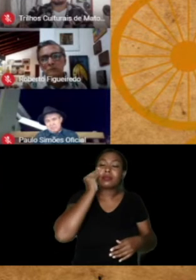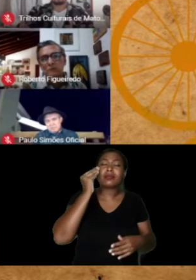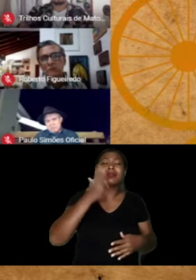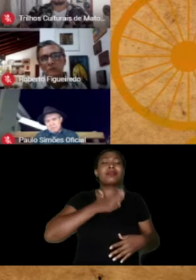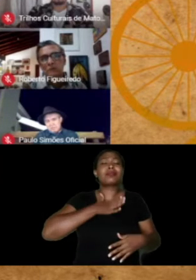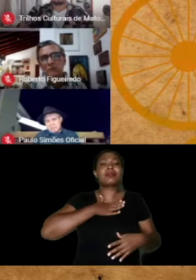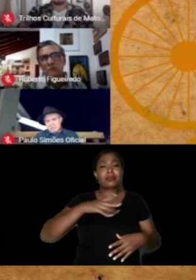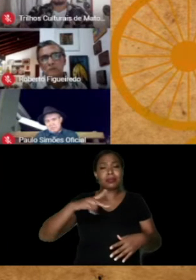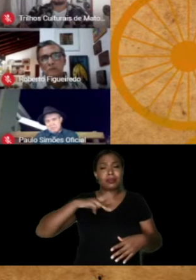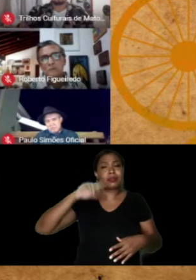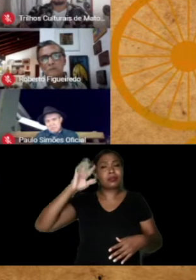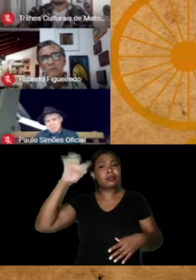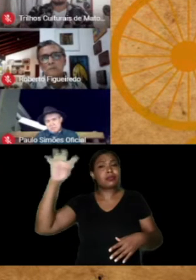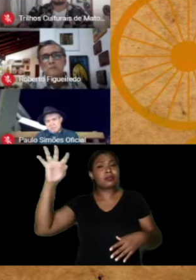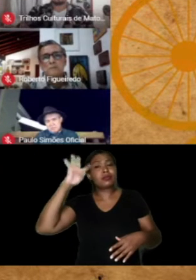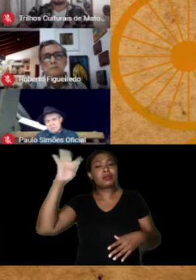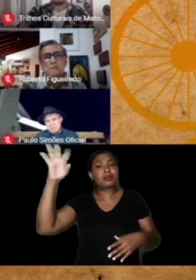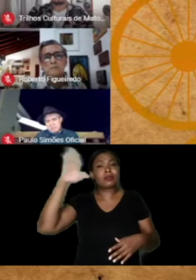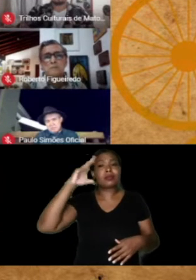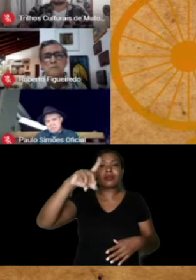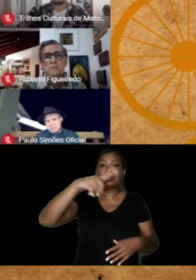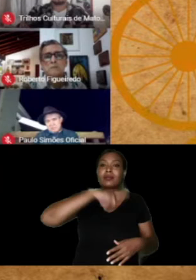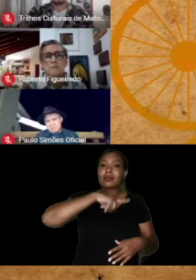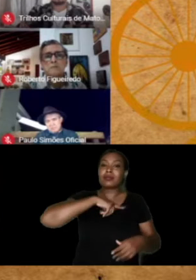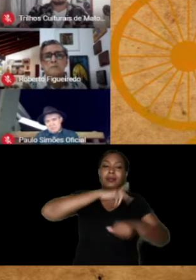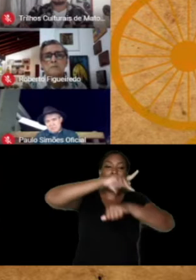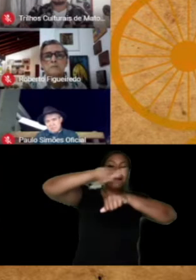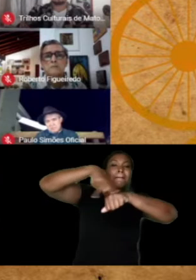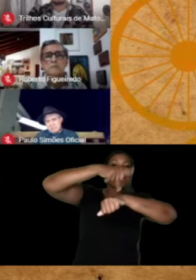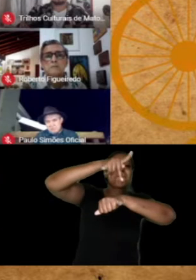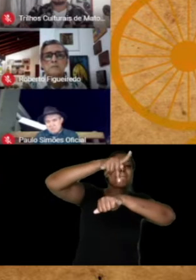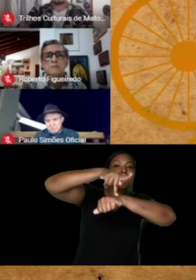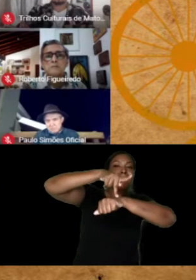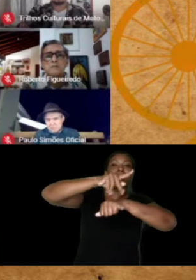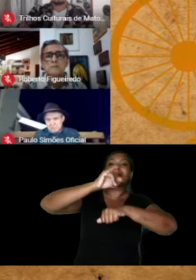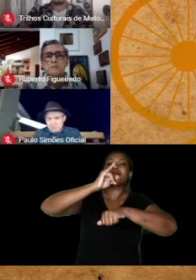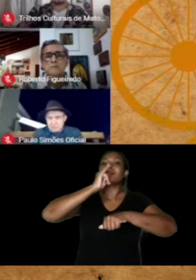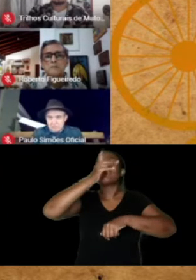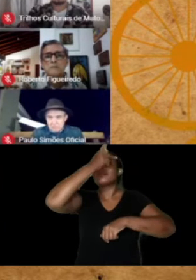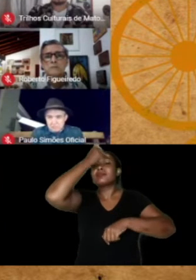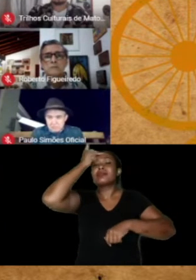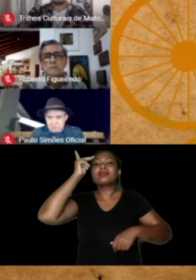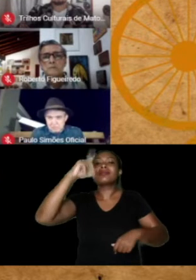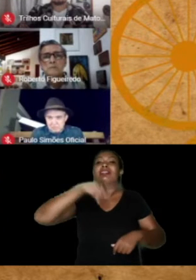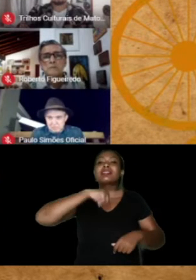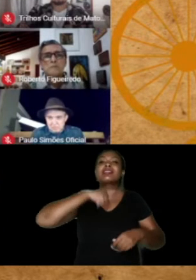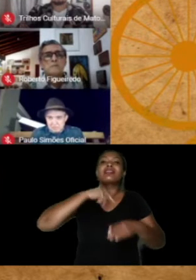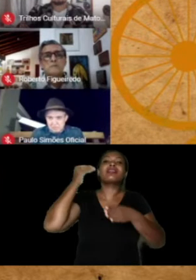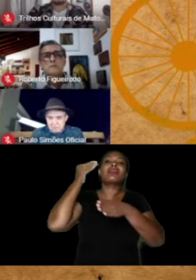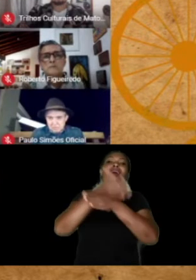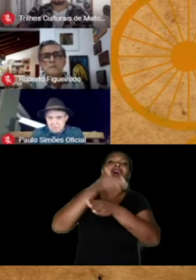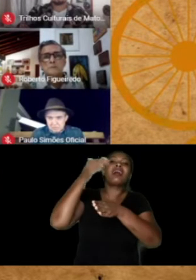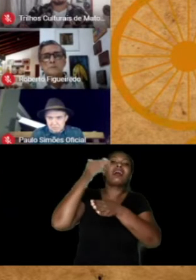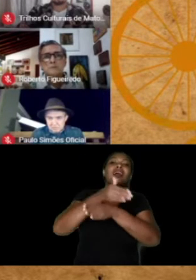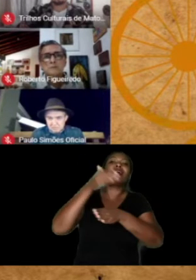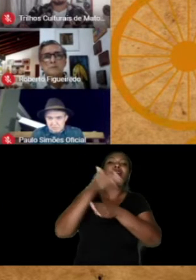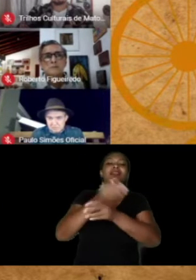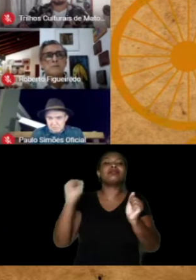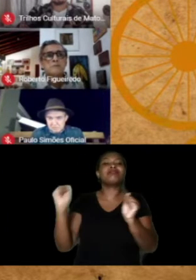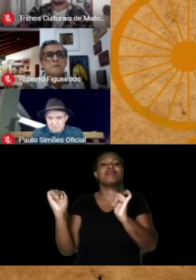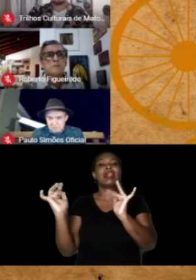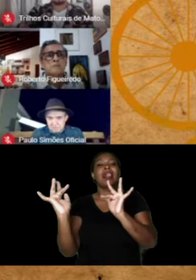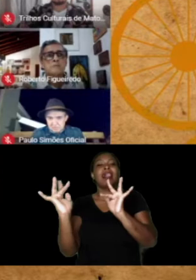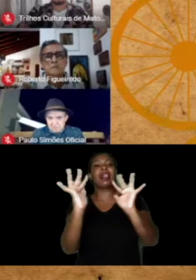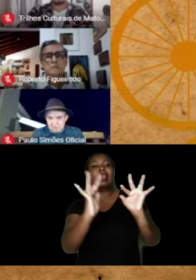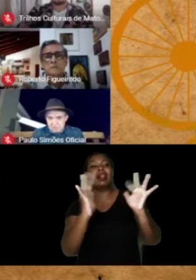talvez, um parque, alguma coisa, onde as pessoas tenham acesso a entrarem ali onde está